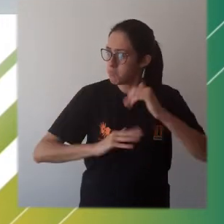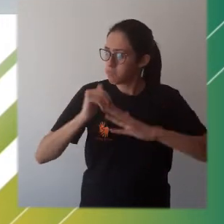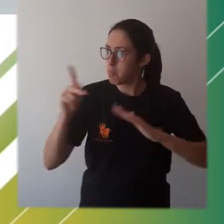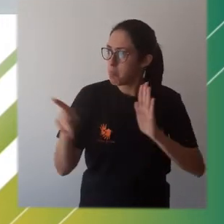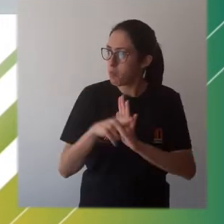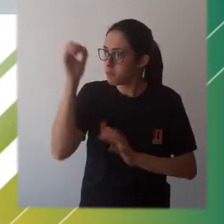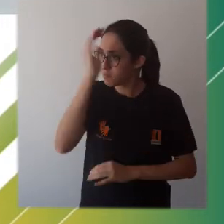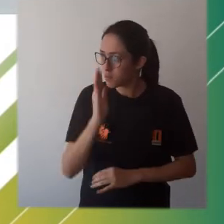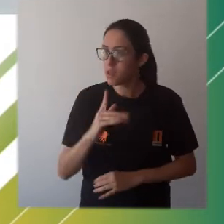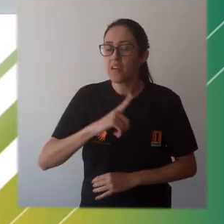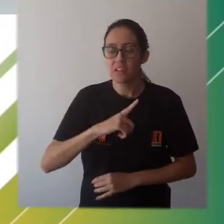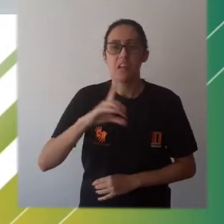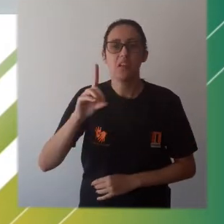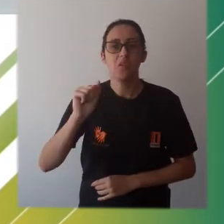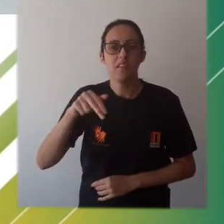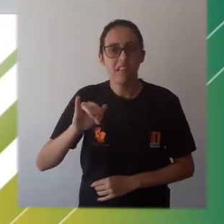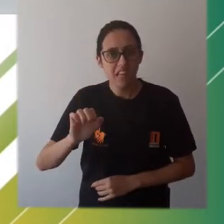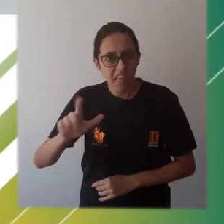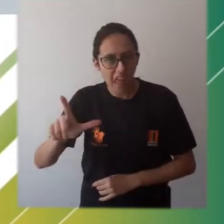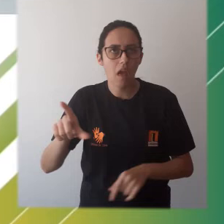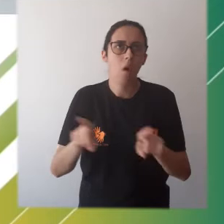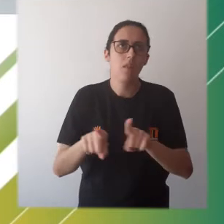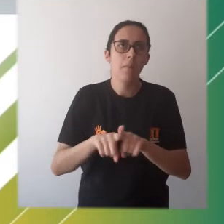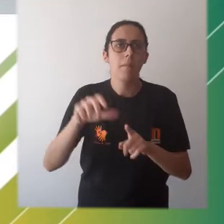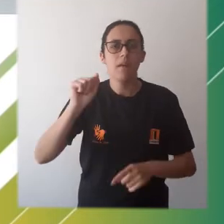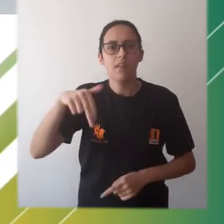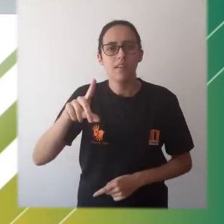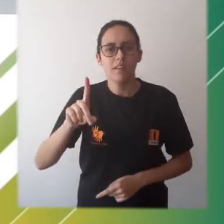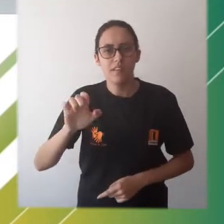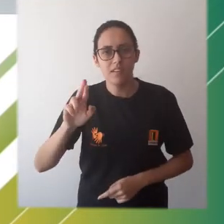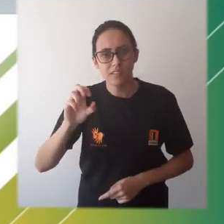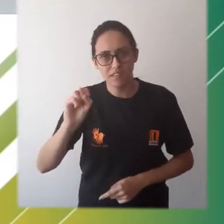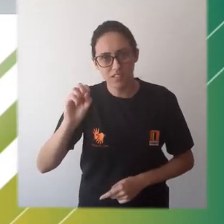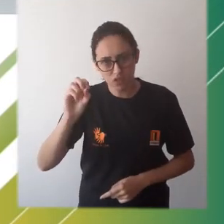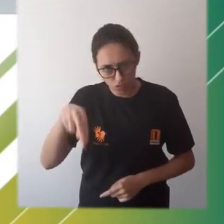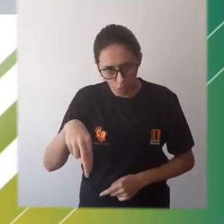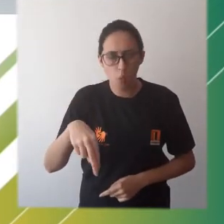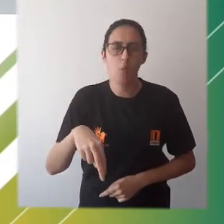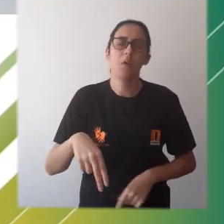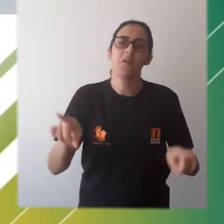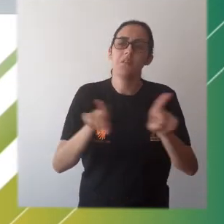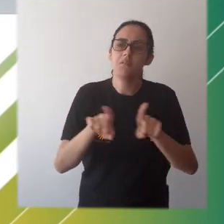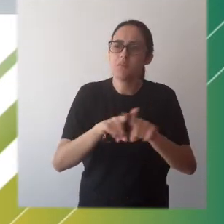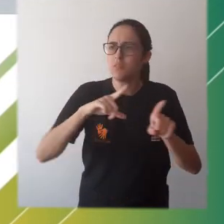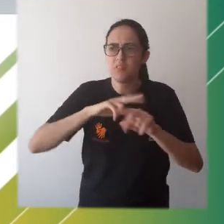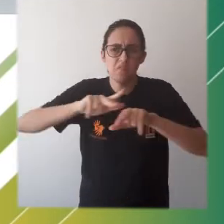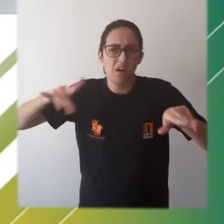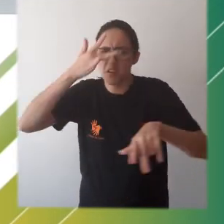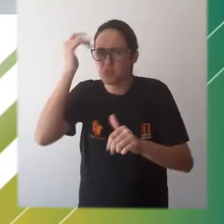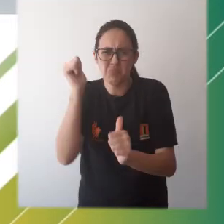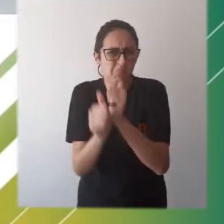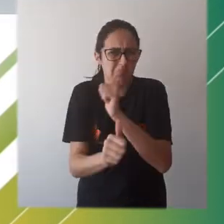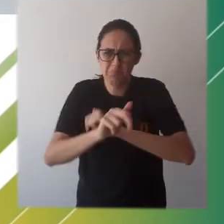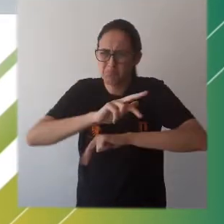são referência, que é o Daniel e também o Anderson. A gente tem os atletas no